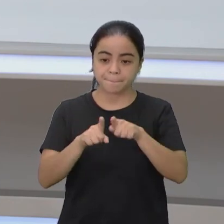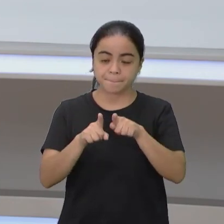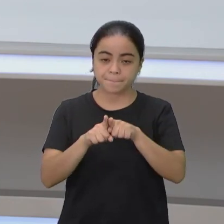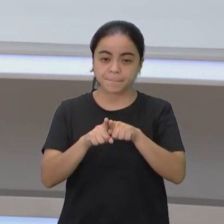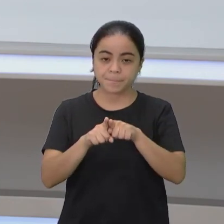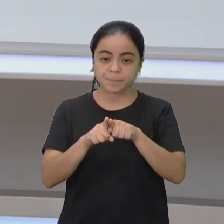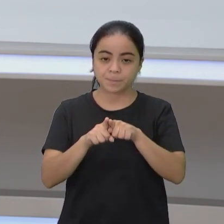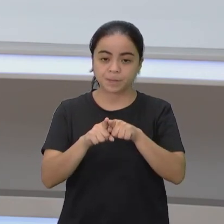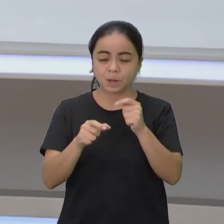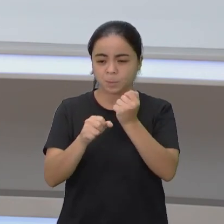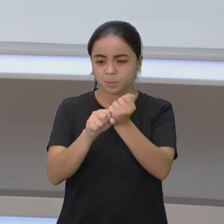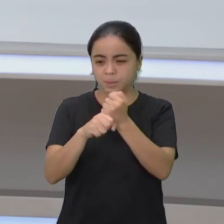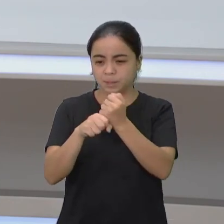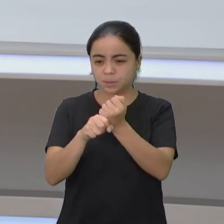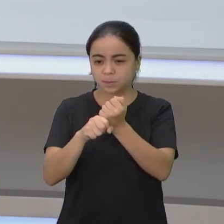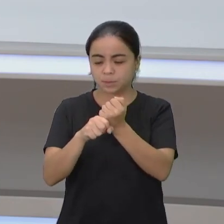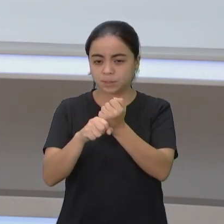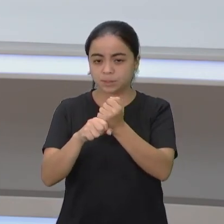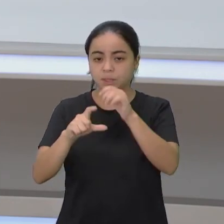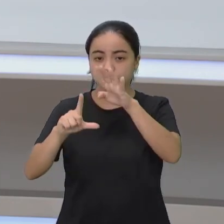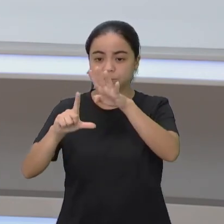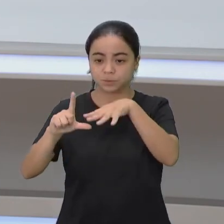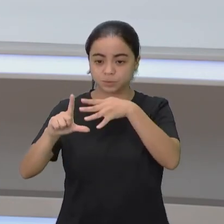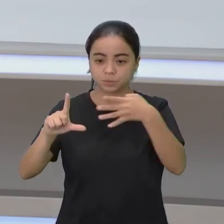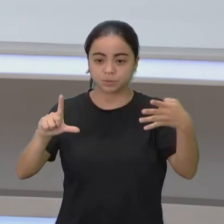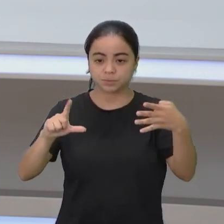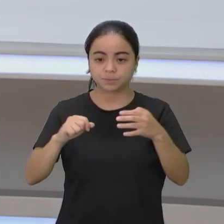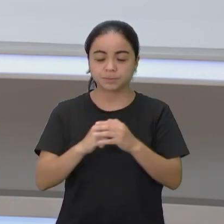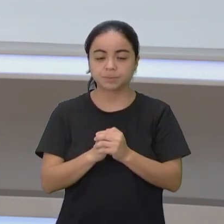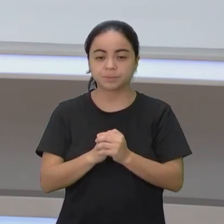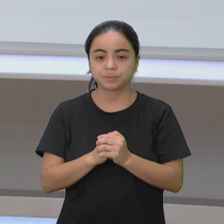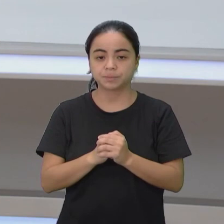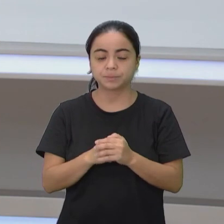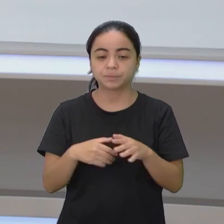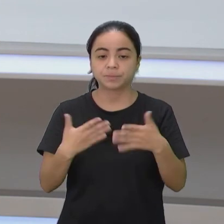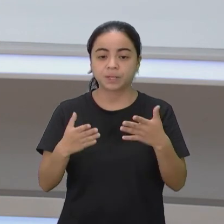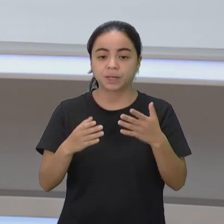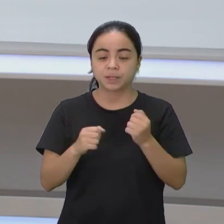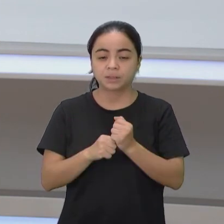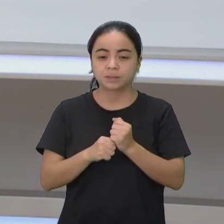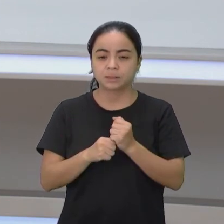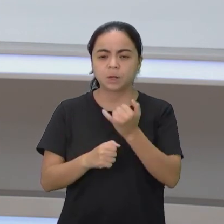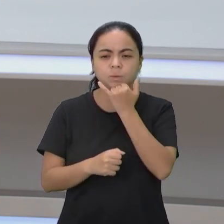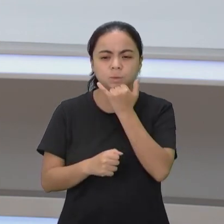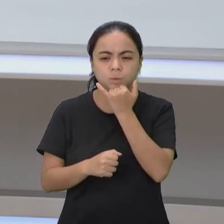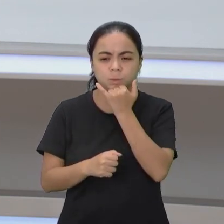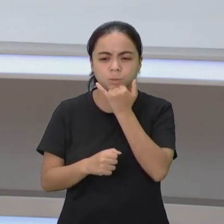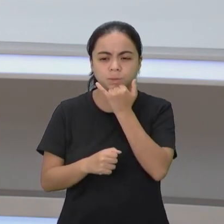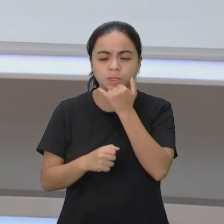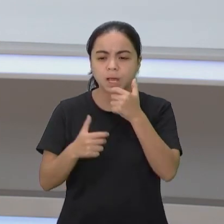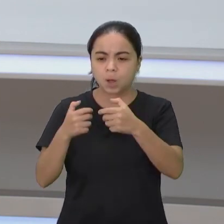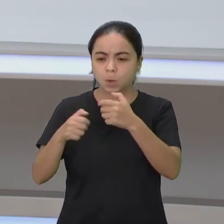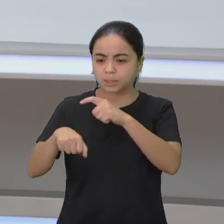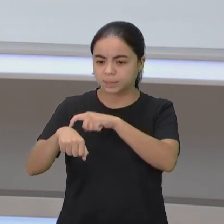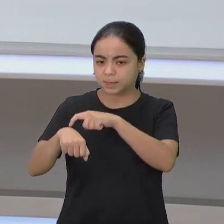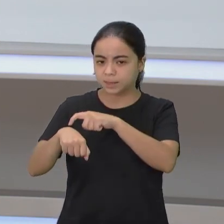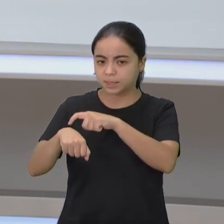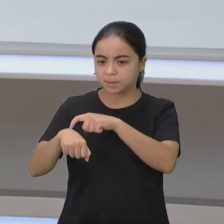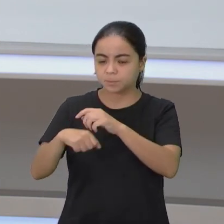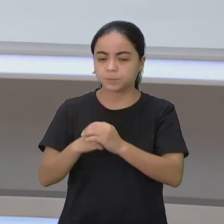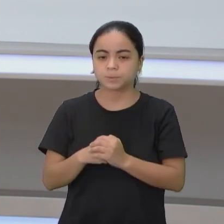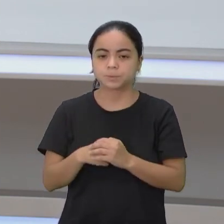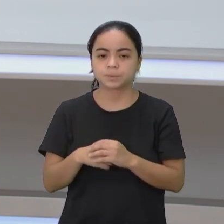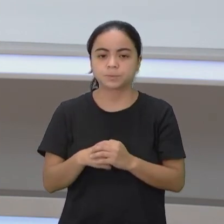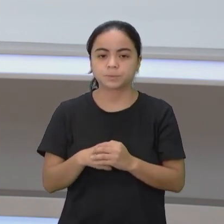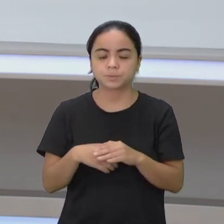de uma calculadora e uma tabelinha já de antemão, tá bom? E aí, calculadora não, desculpa, um cronômetro para a gente marcar o tempo. O